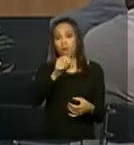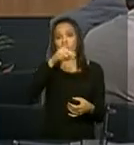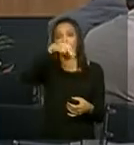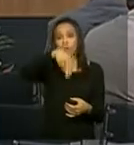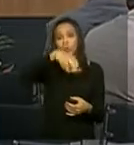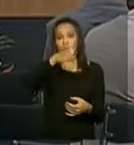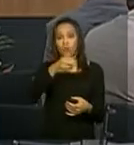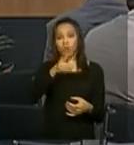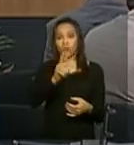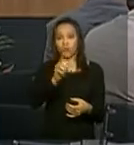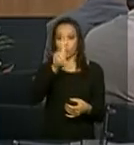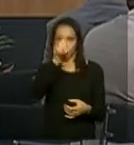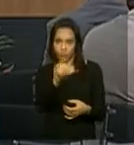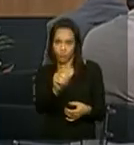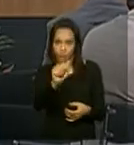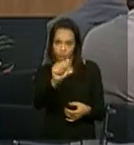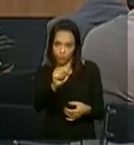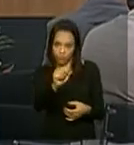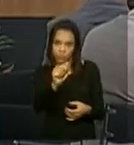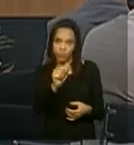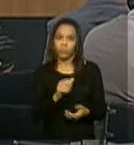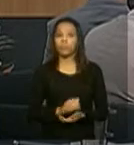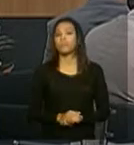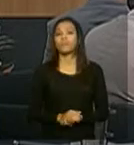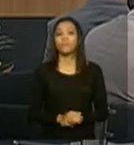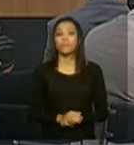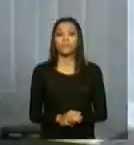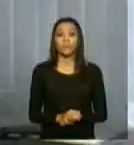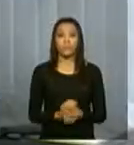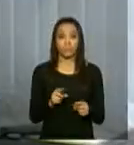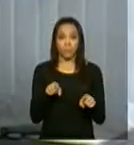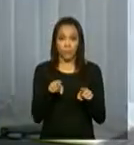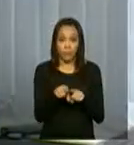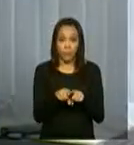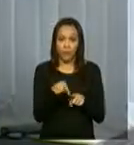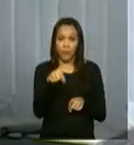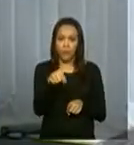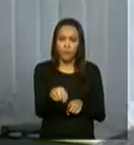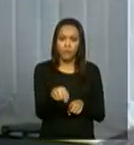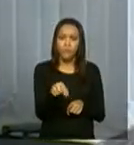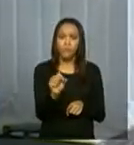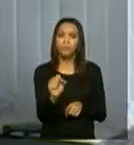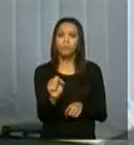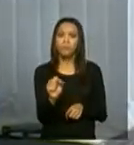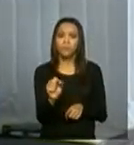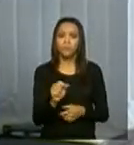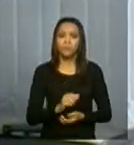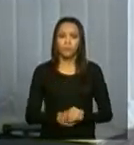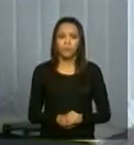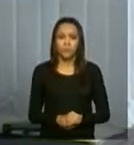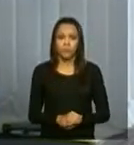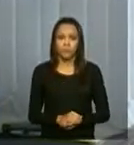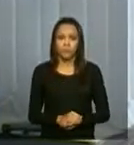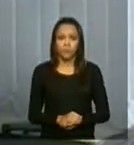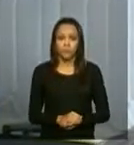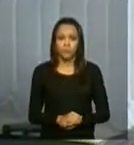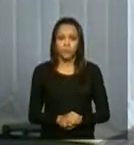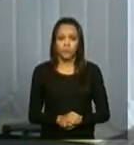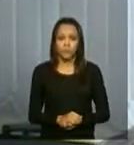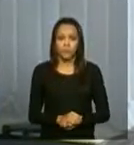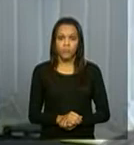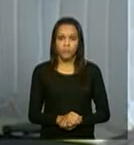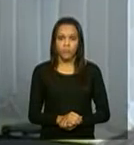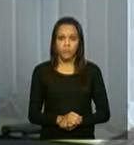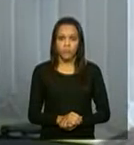pesquisas e se tornou nesta tarde em 2007 tenta me